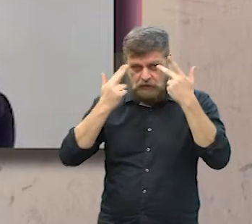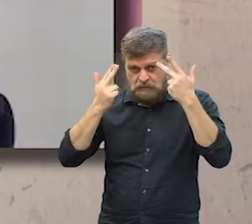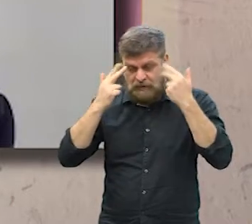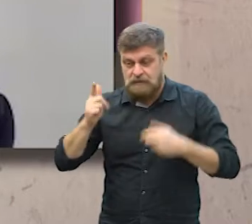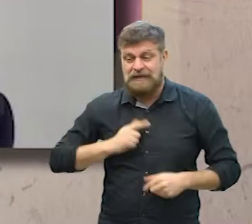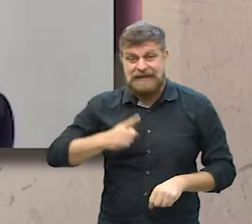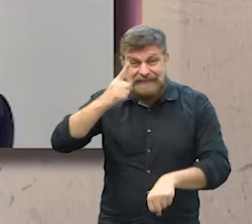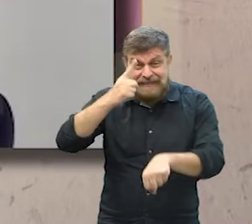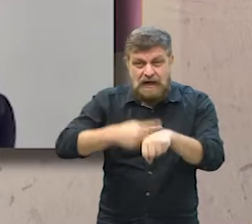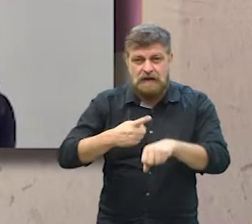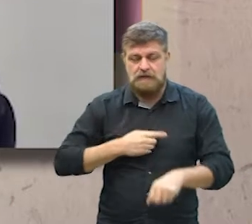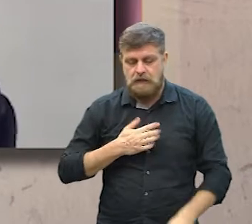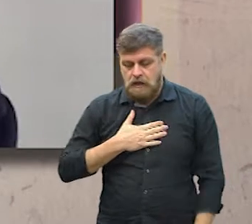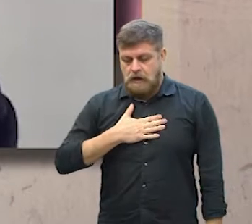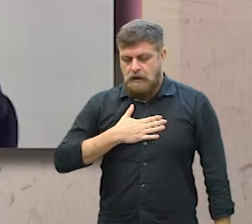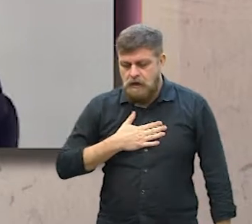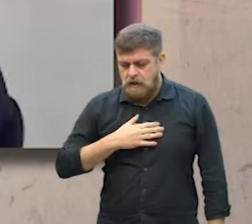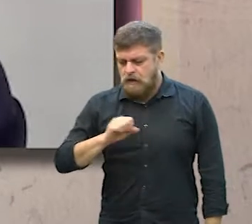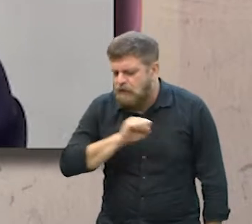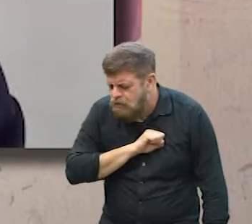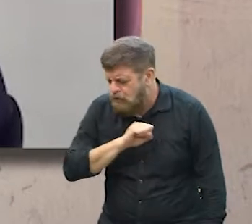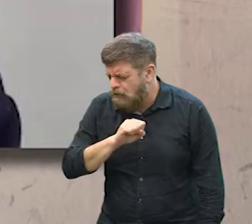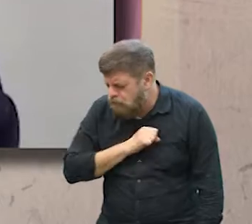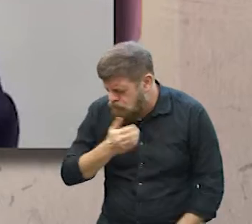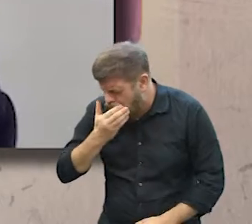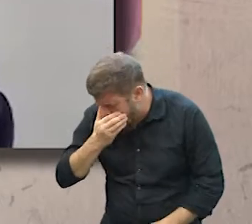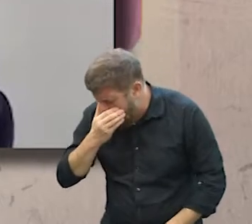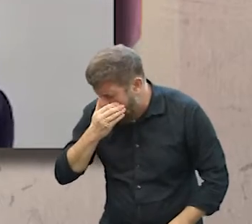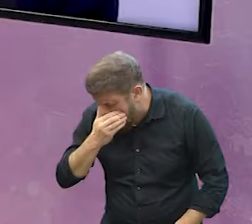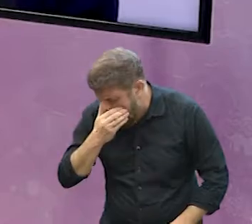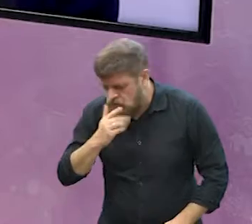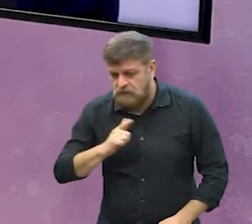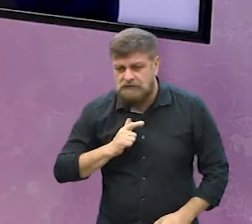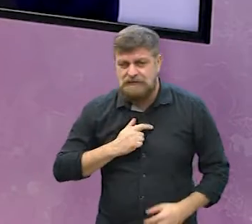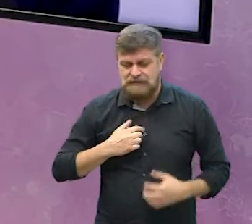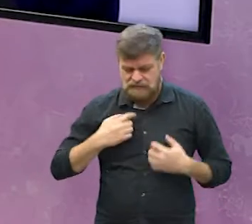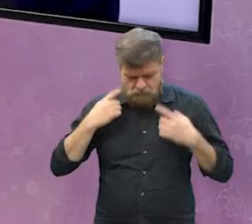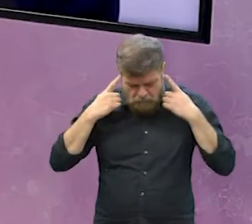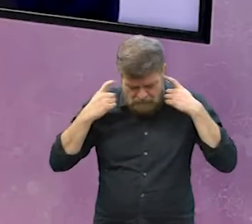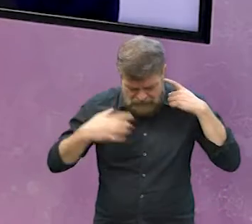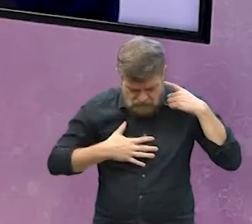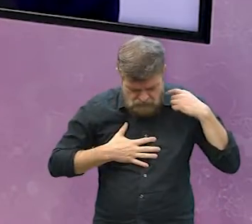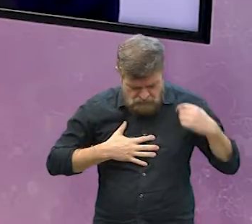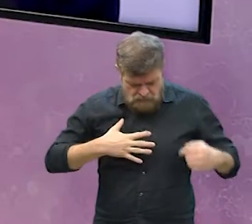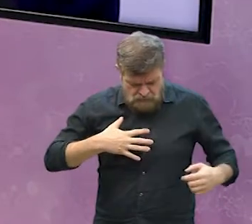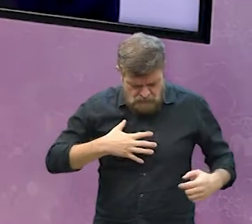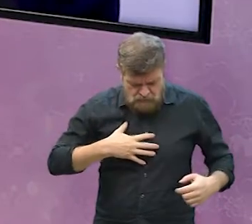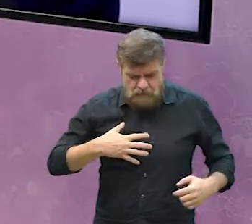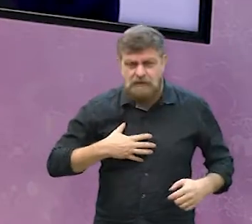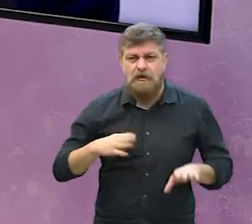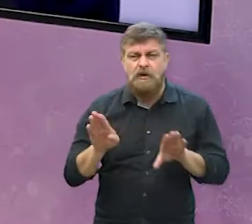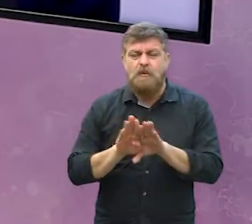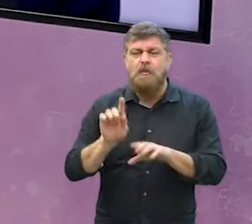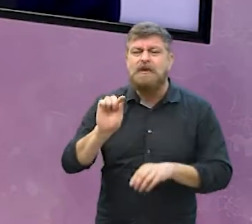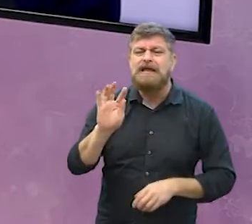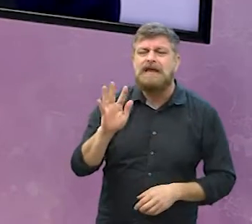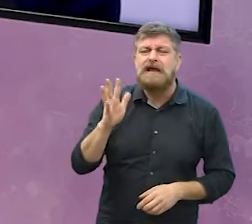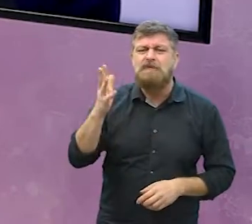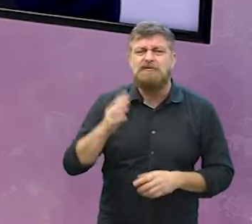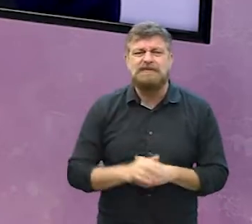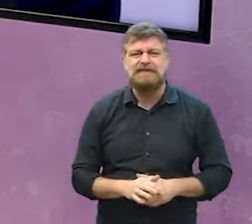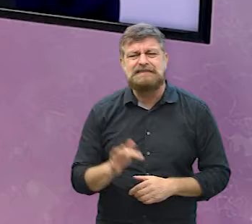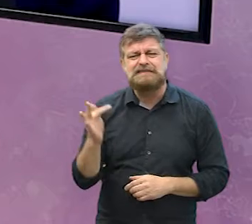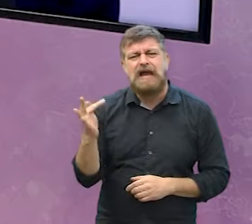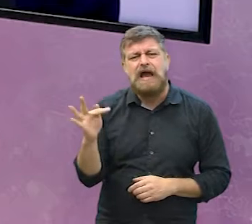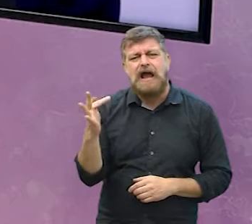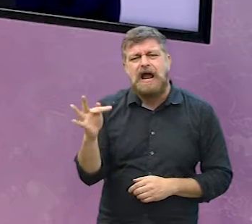paciente refere tosse, falta de ar, chiado e um aperto no tórax. O senhor falou aí inflamação. O que causa essa